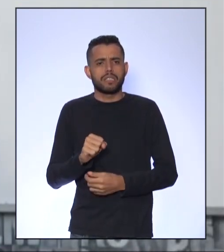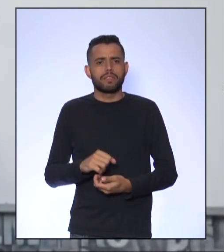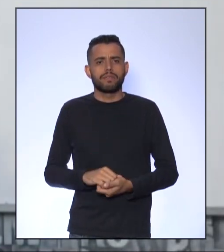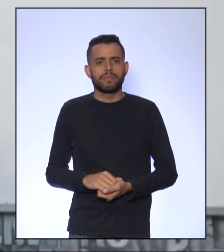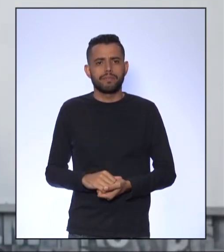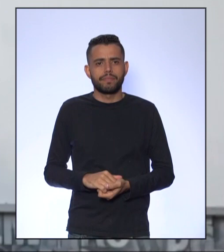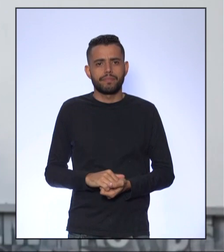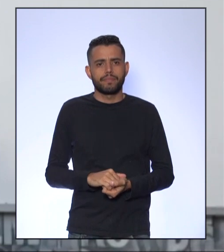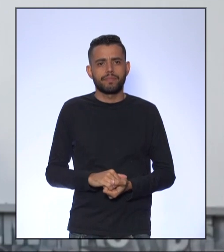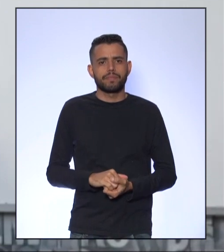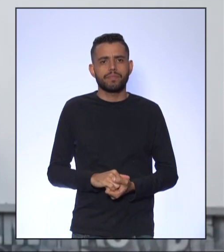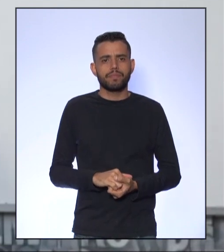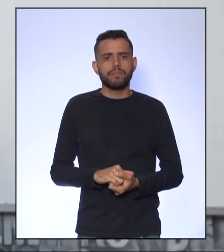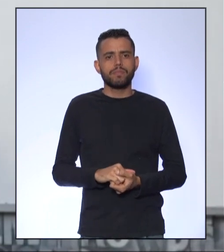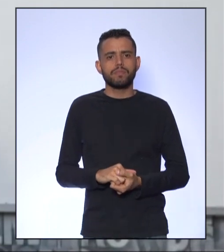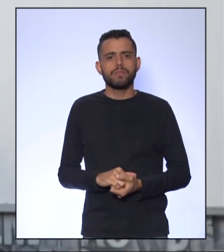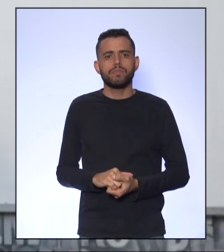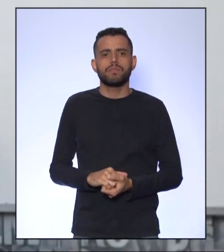Aquela